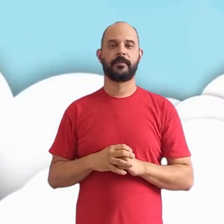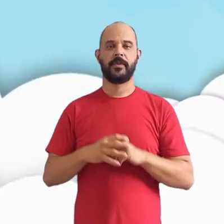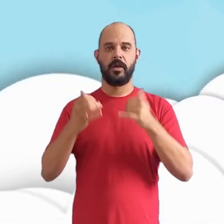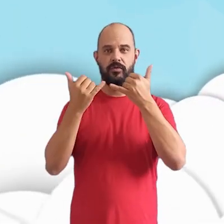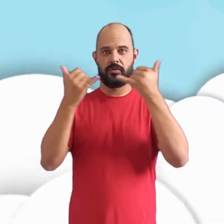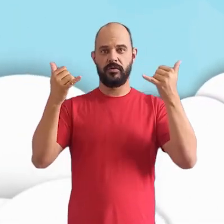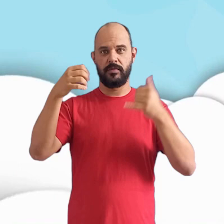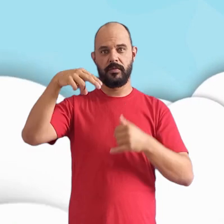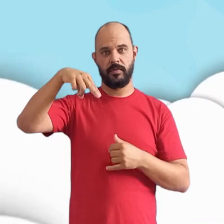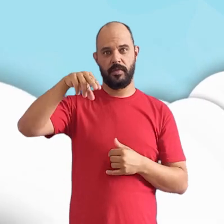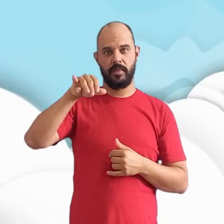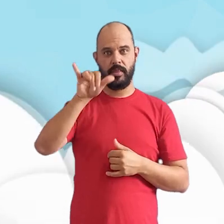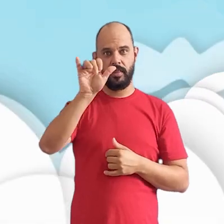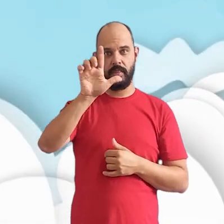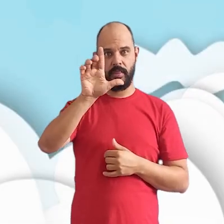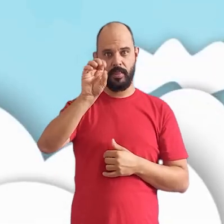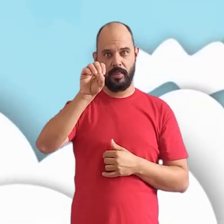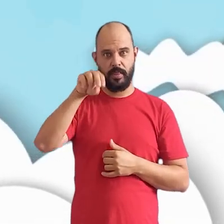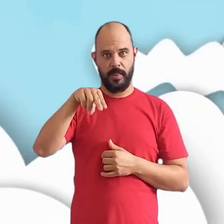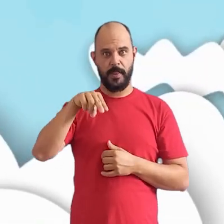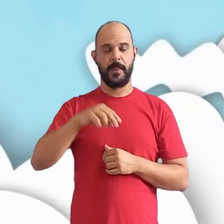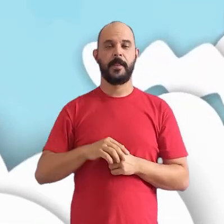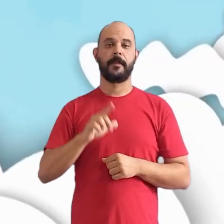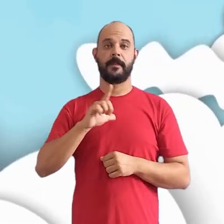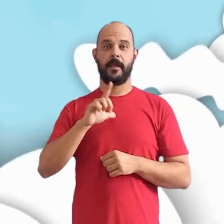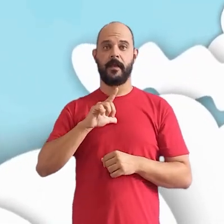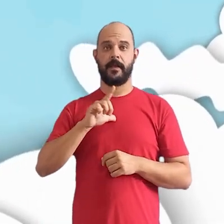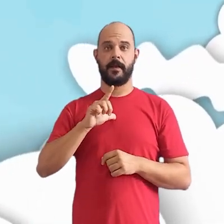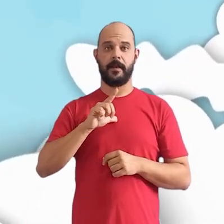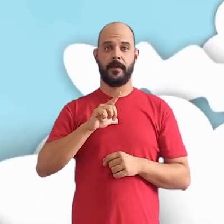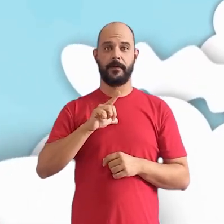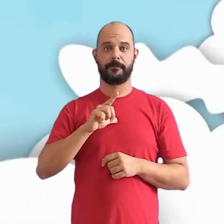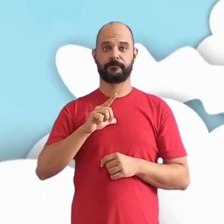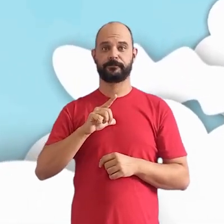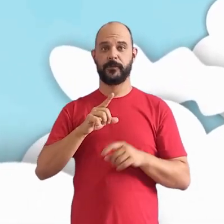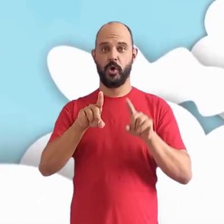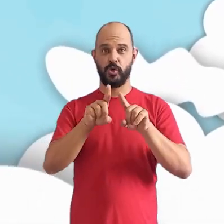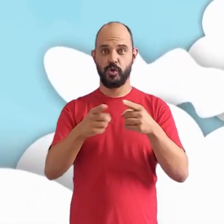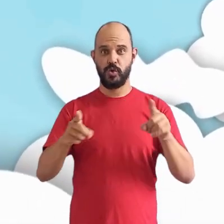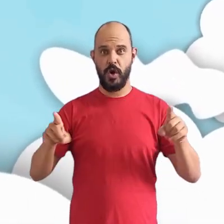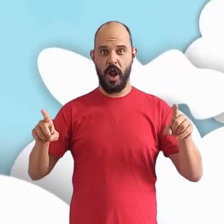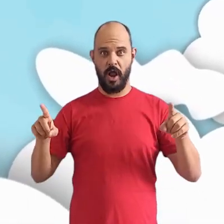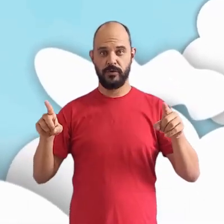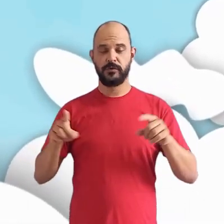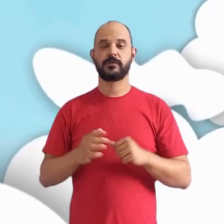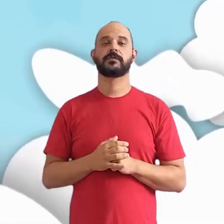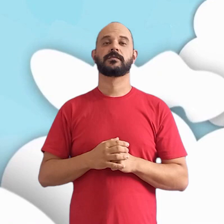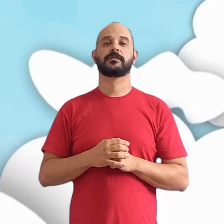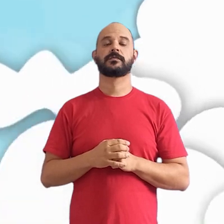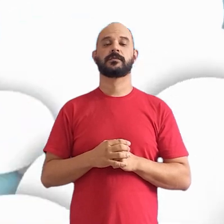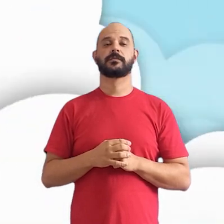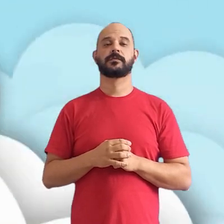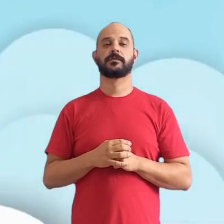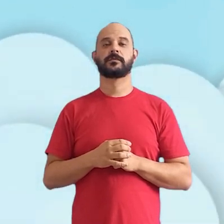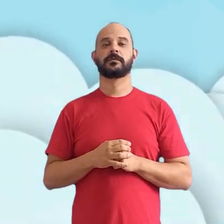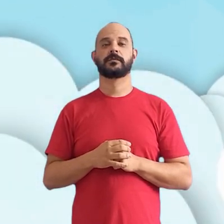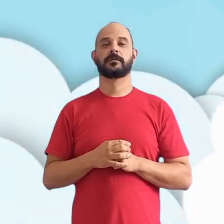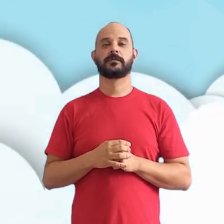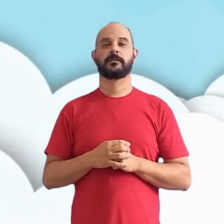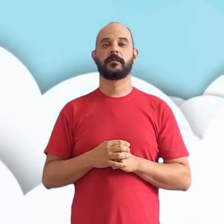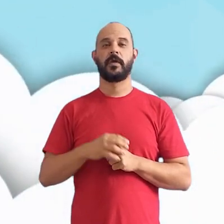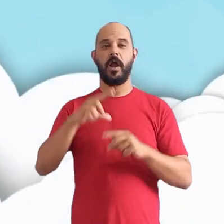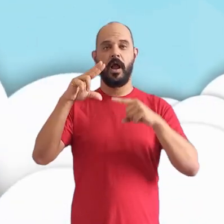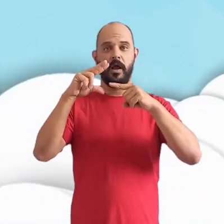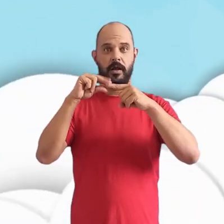nylon espessura de 0,20 ou a 0,40. Uma vareta de churrasco, aquele tipo de espeto para churrasco. E